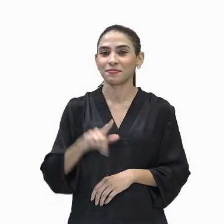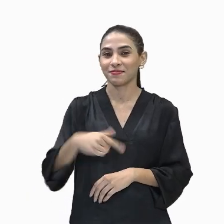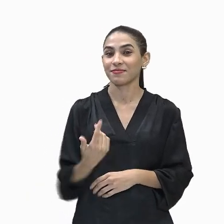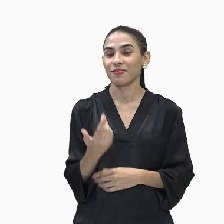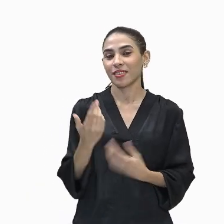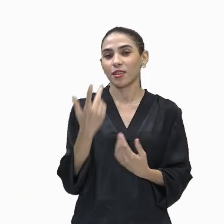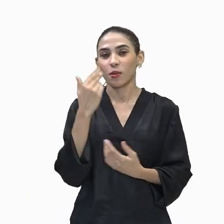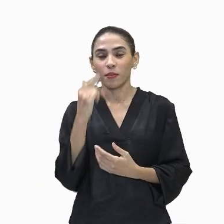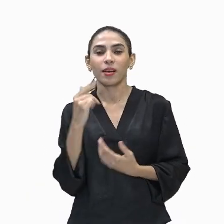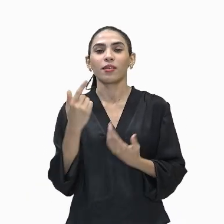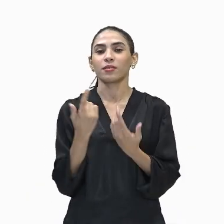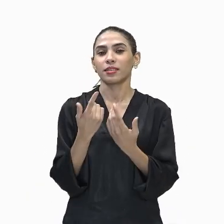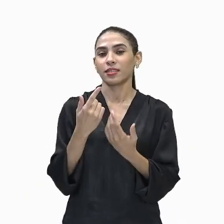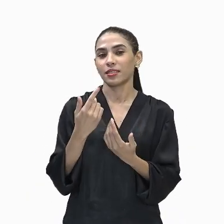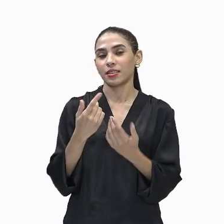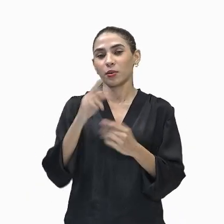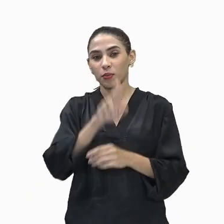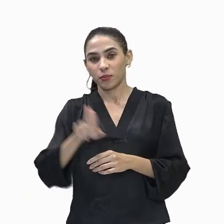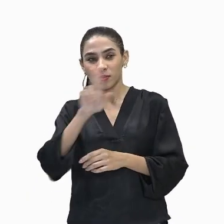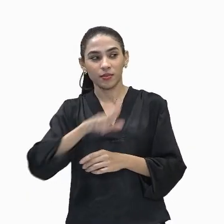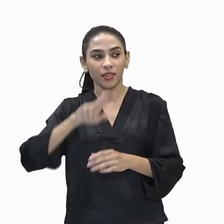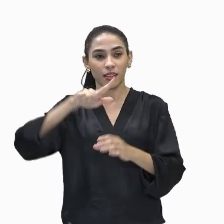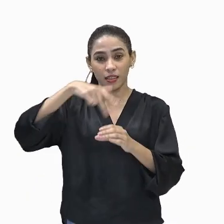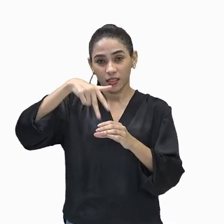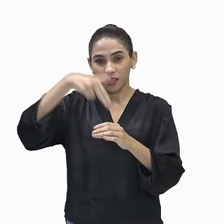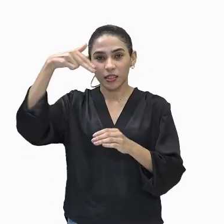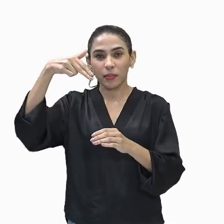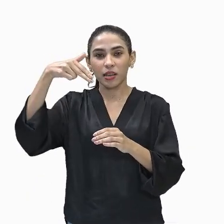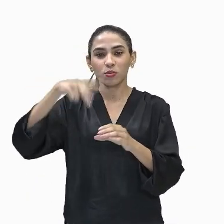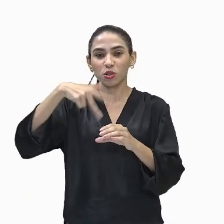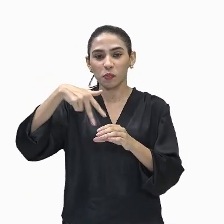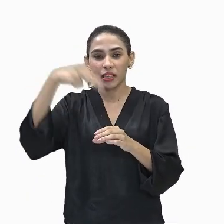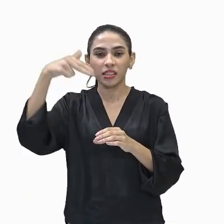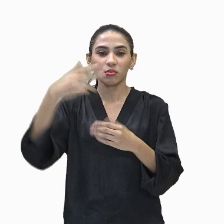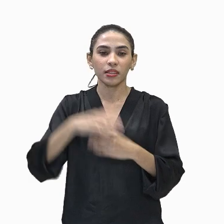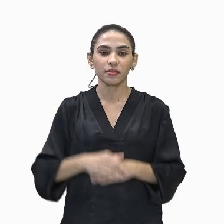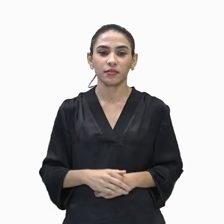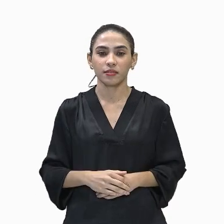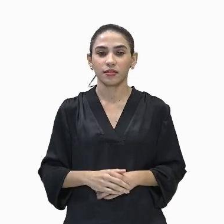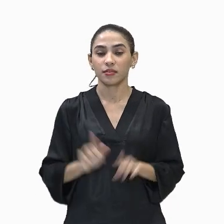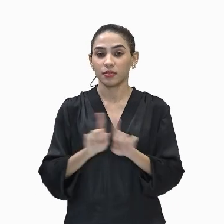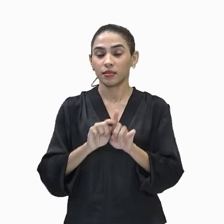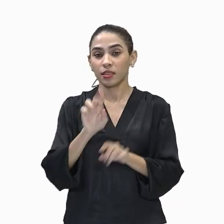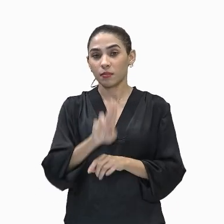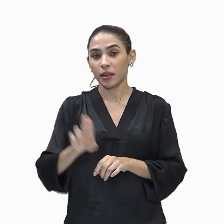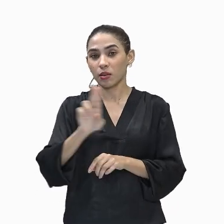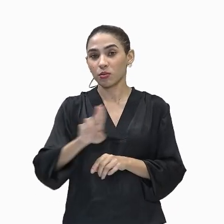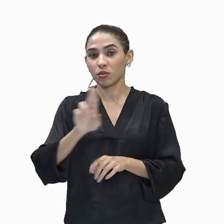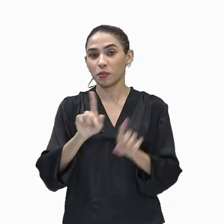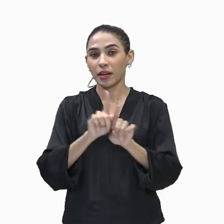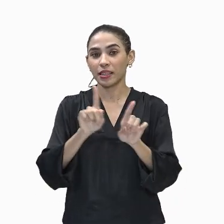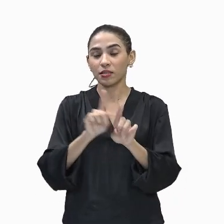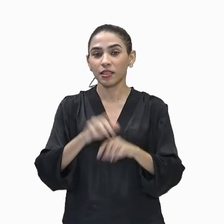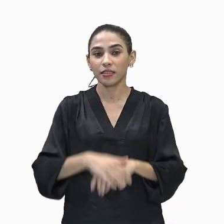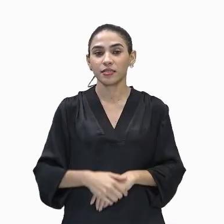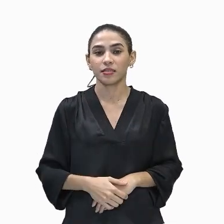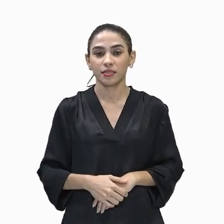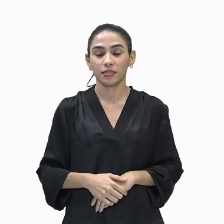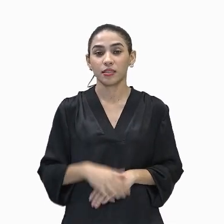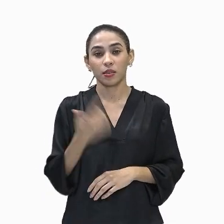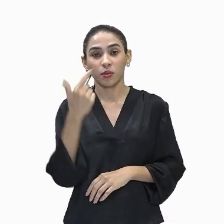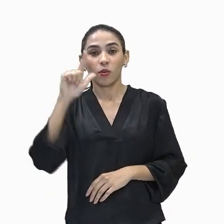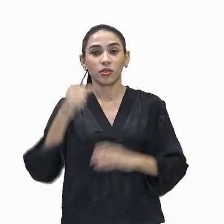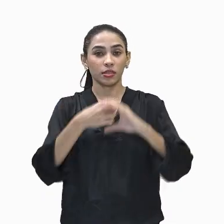culinária aí asiática utilizar, né, as algas. Ela também vai ser utilizada como espessante, né? Existem